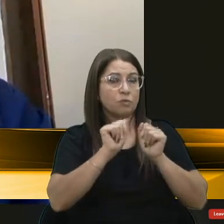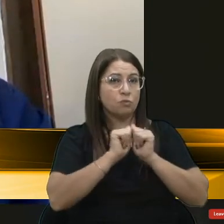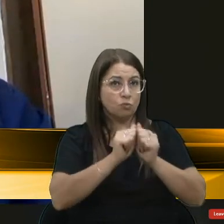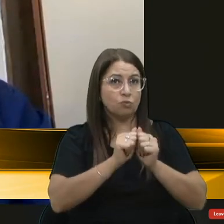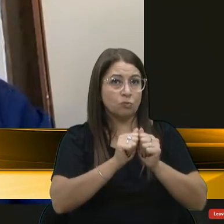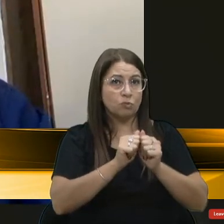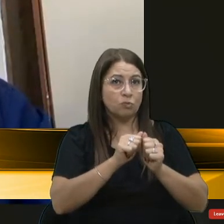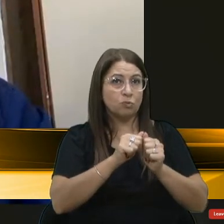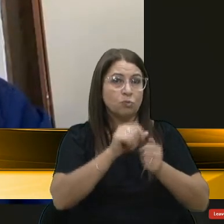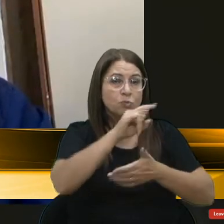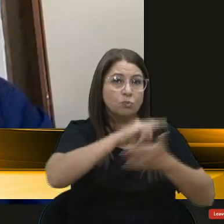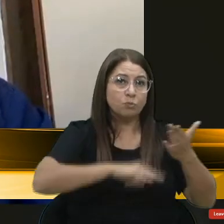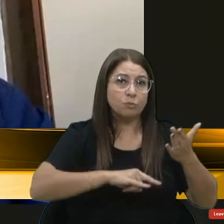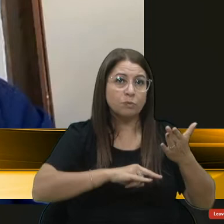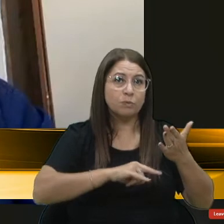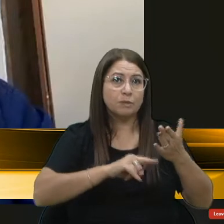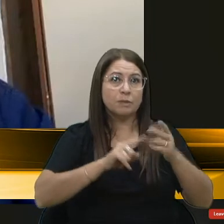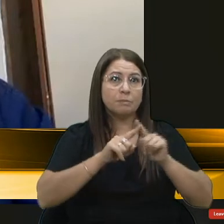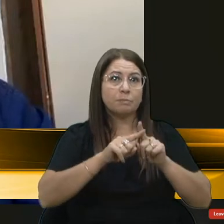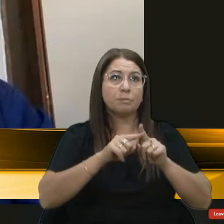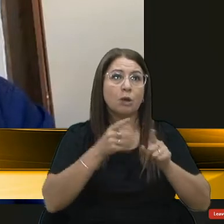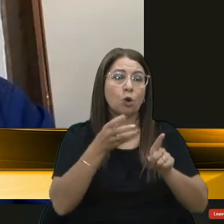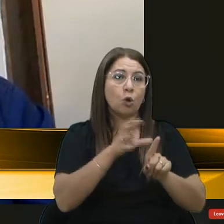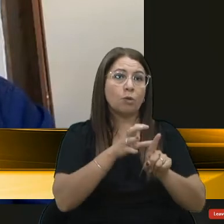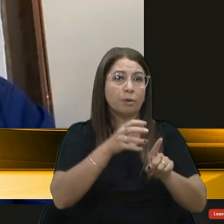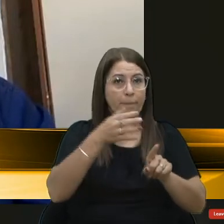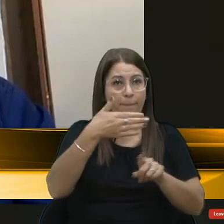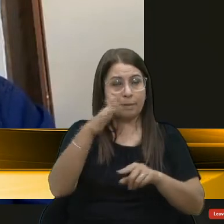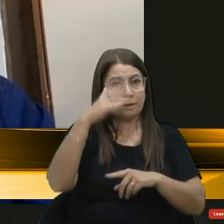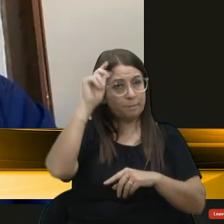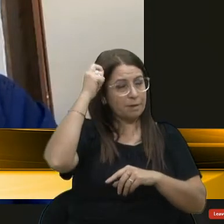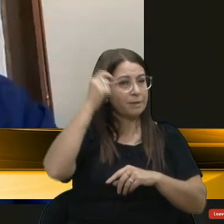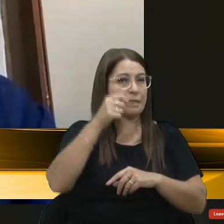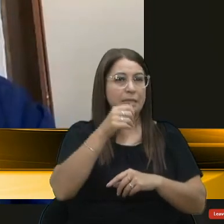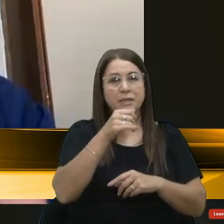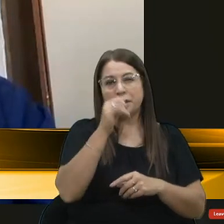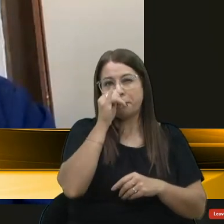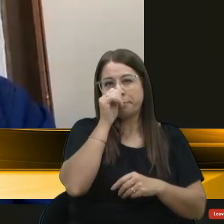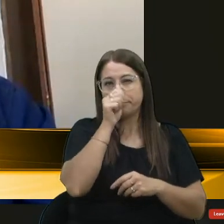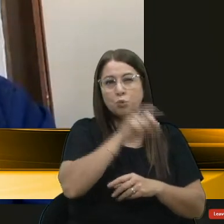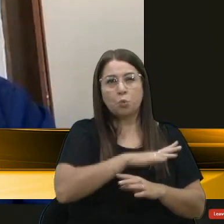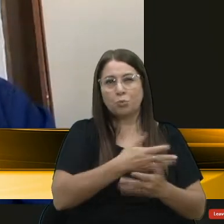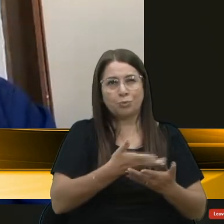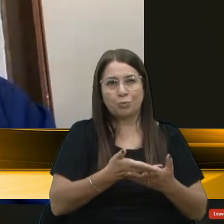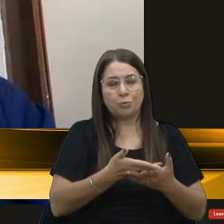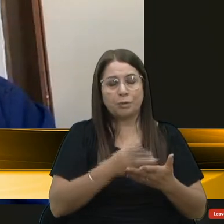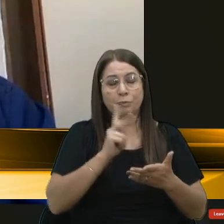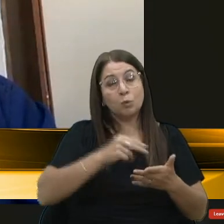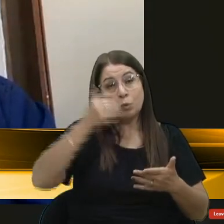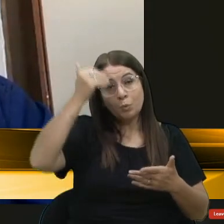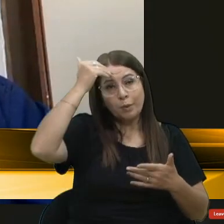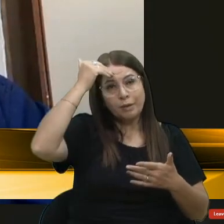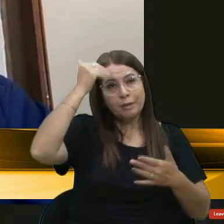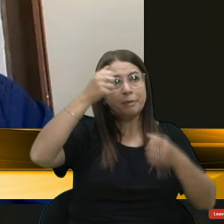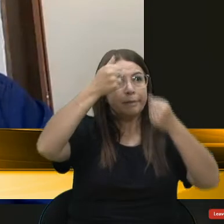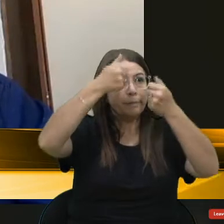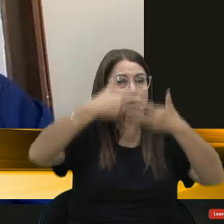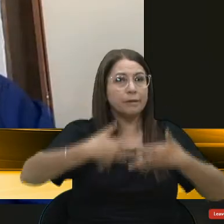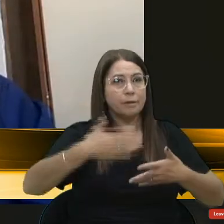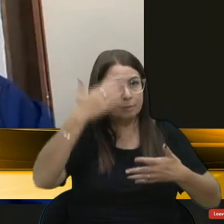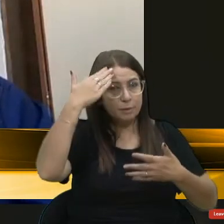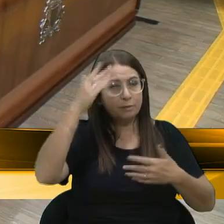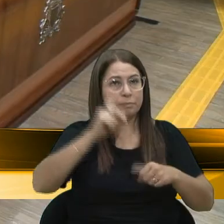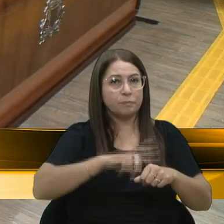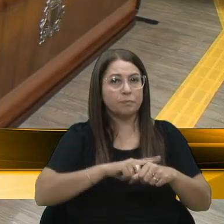caso, um documento contra essa bandeira preta, que é ridículo nesse momento, e nem a gente mais aguenta, né, dar tanta explicação. Obrigado pela